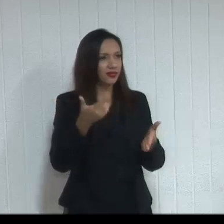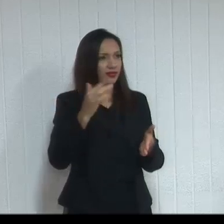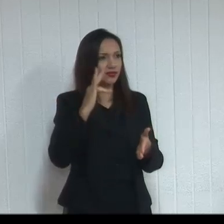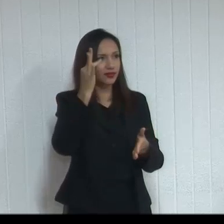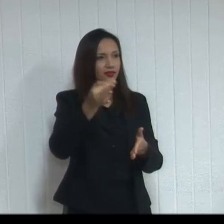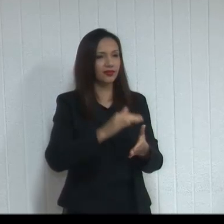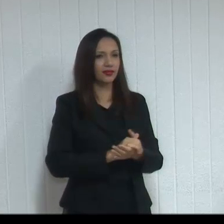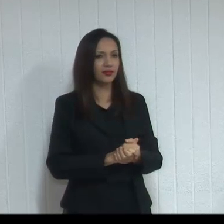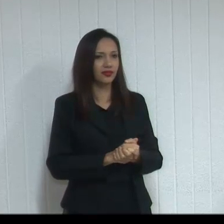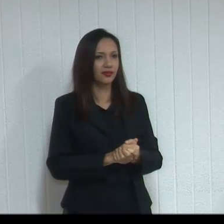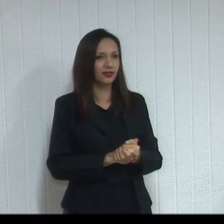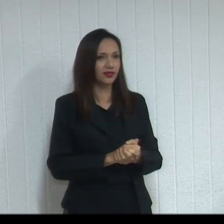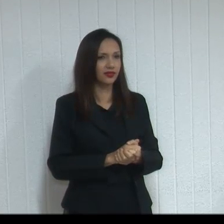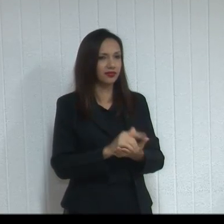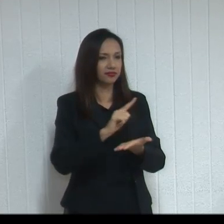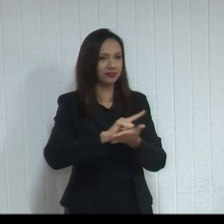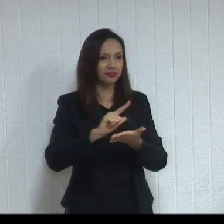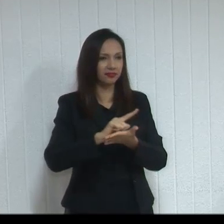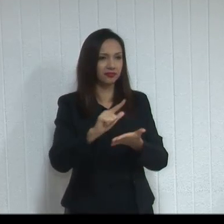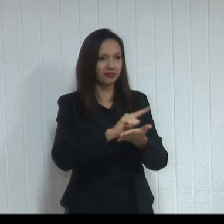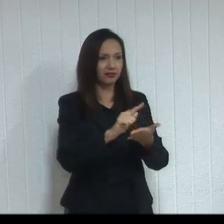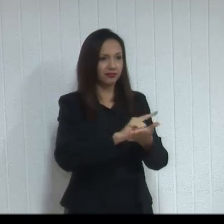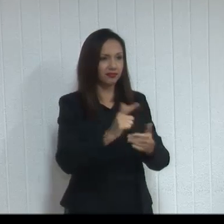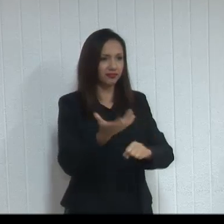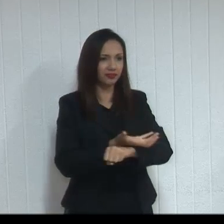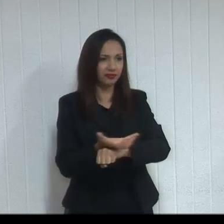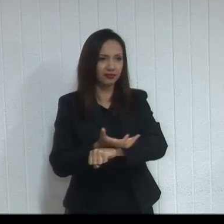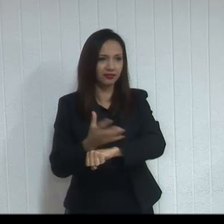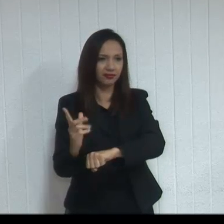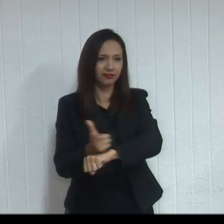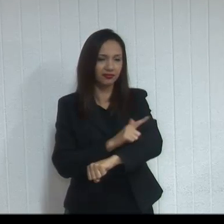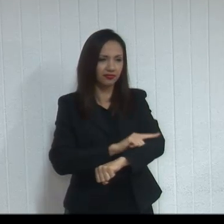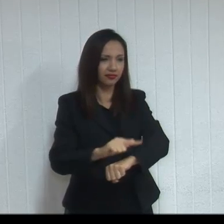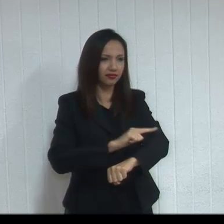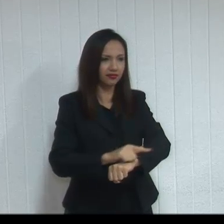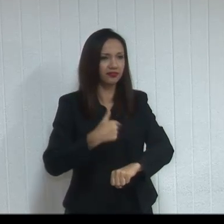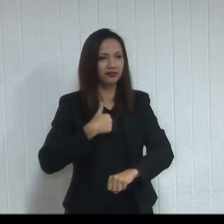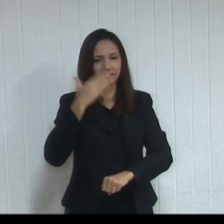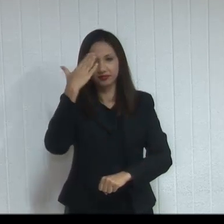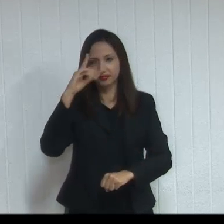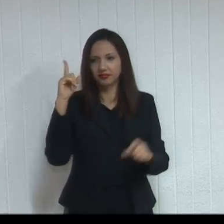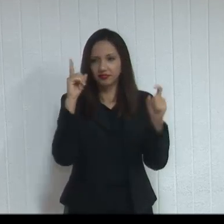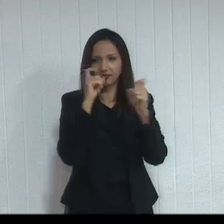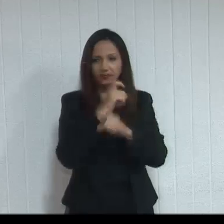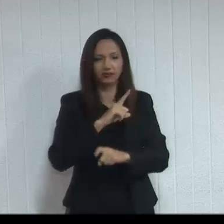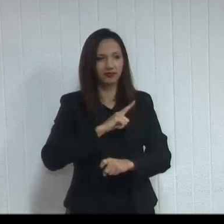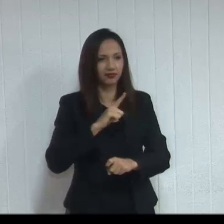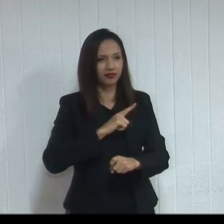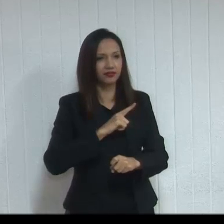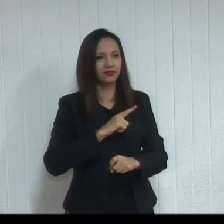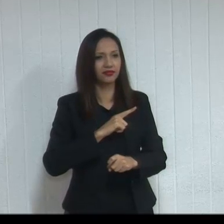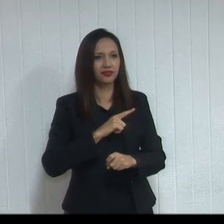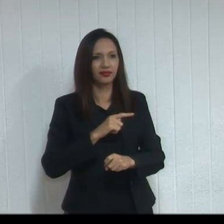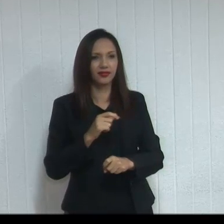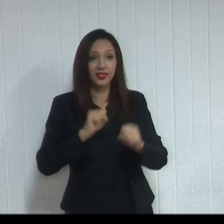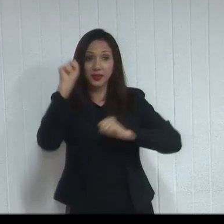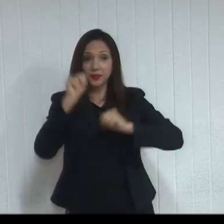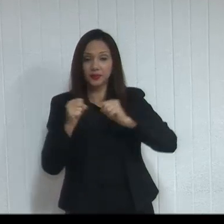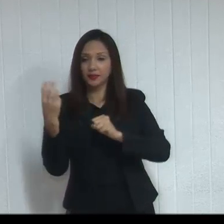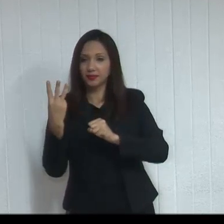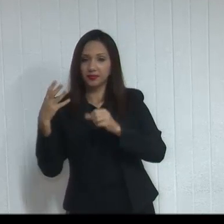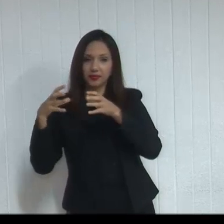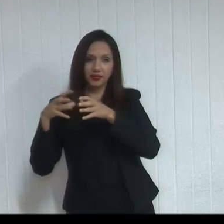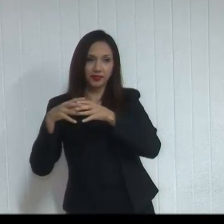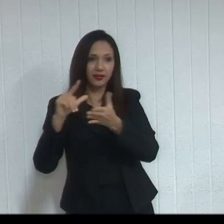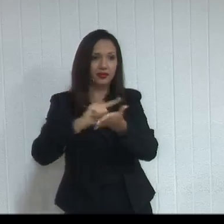próxima. Já limparam. Então eu entendo a dificuldade que é você ter um terceiro, e quem faz essa limpeza é a Litucer. Então